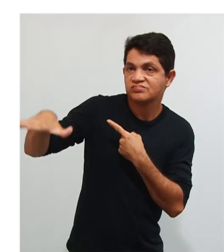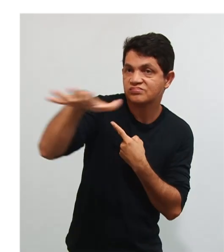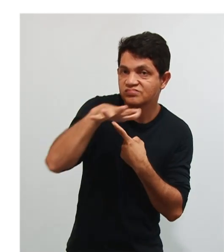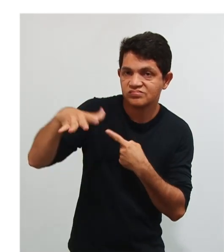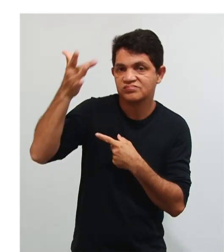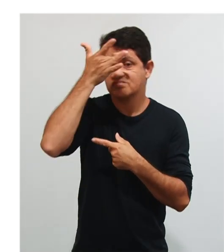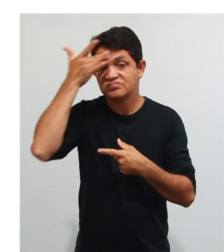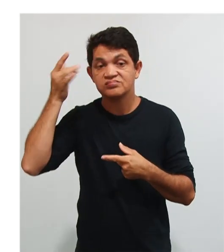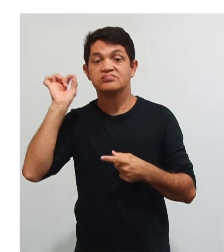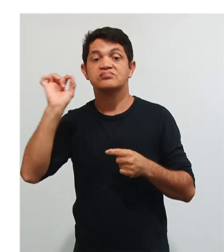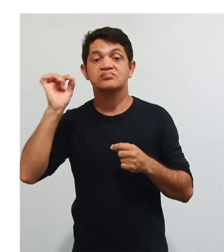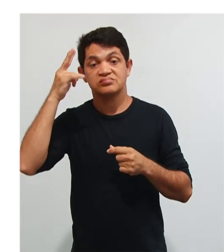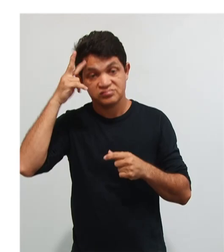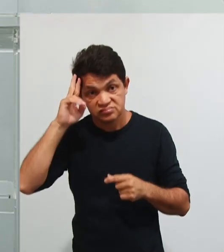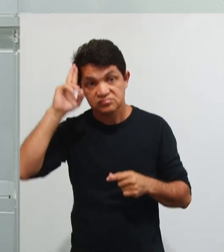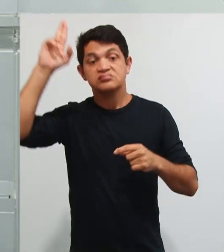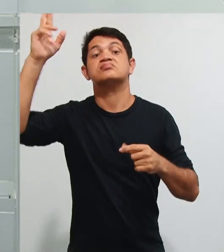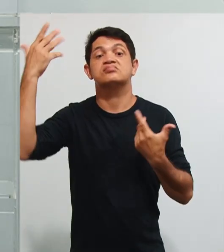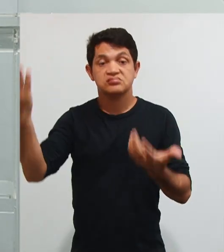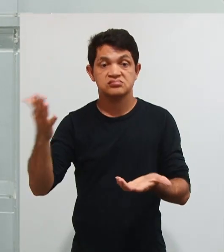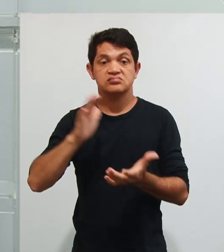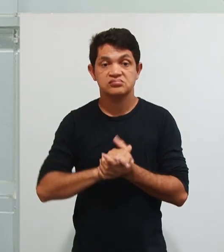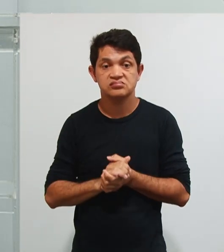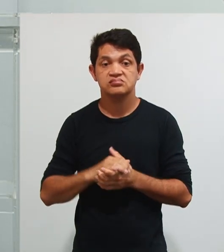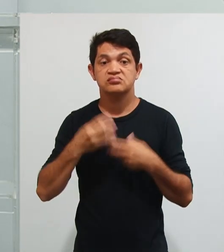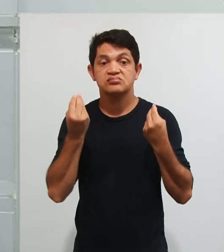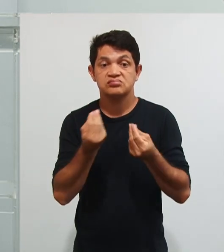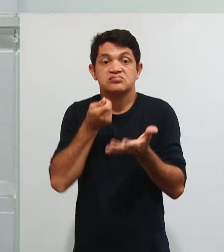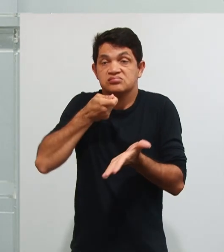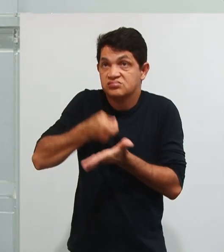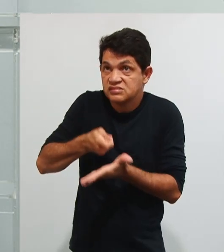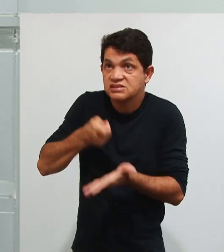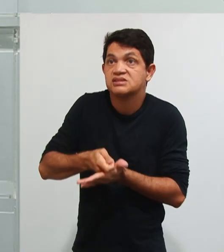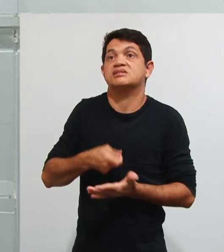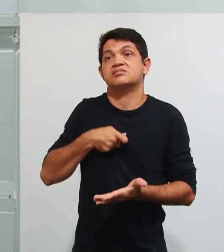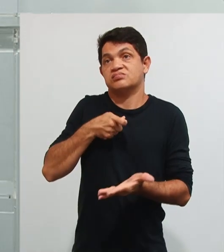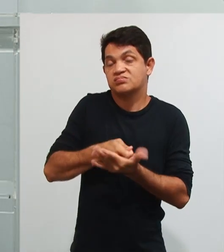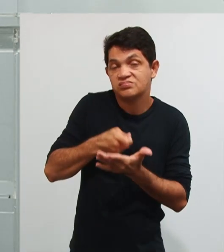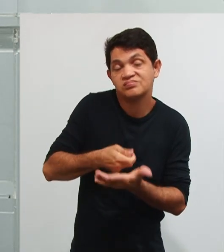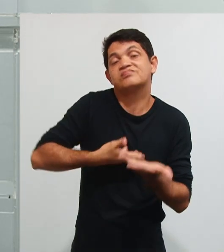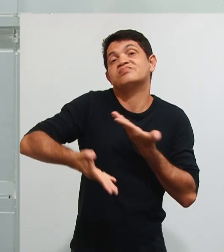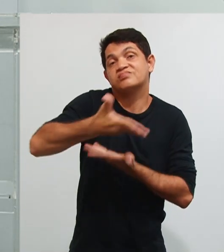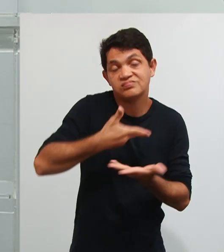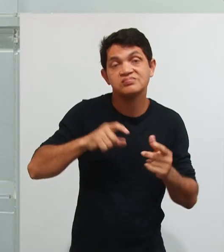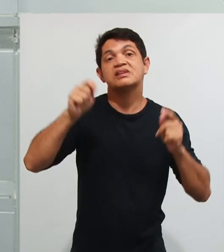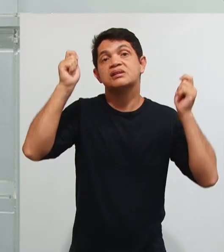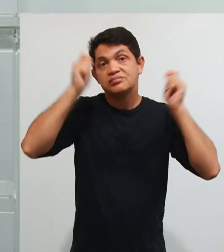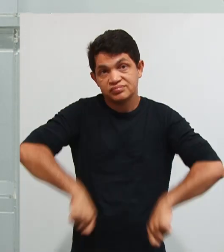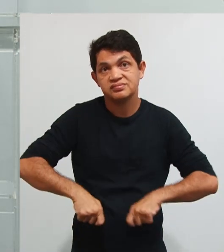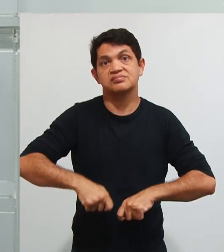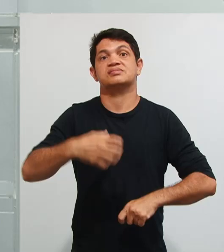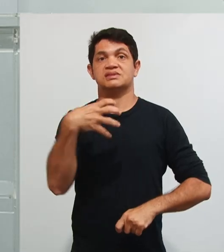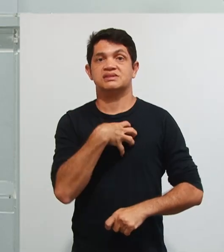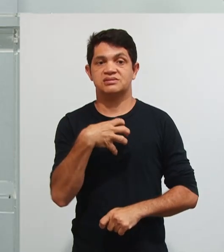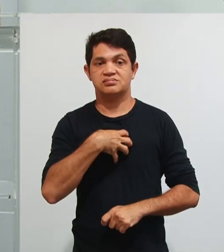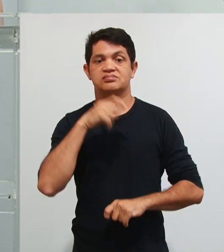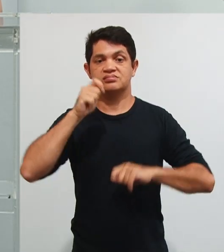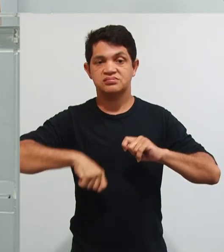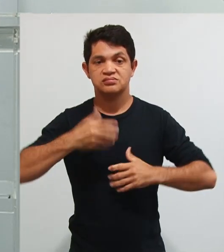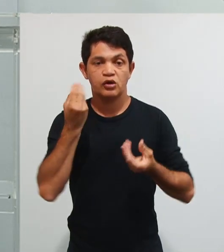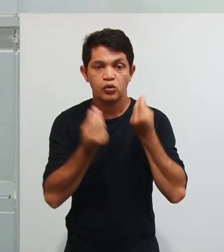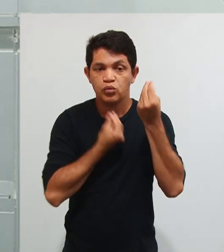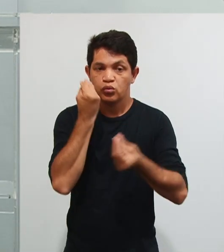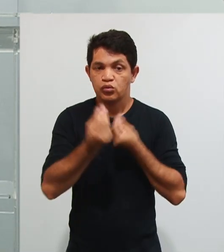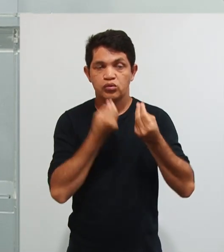Ou seja, senhores, por que eu existo? Qual é a minha missão? Toda e